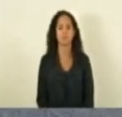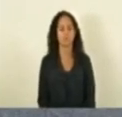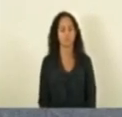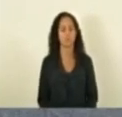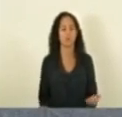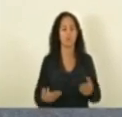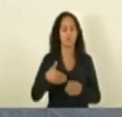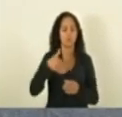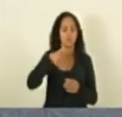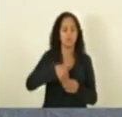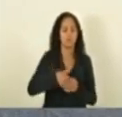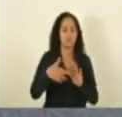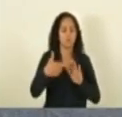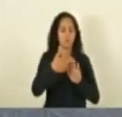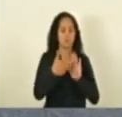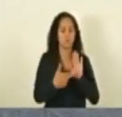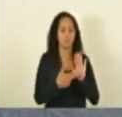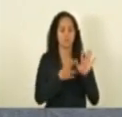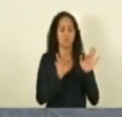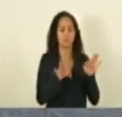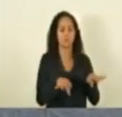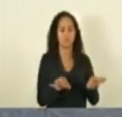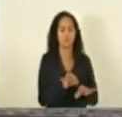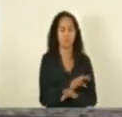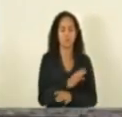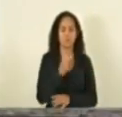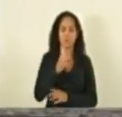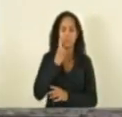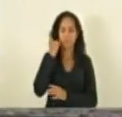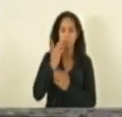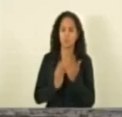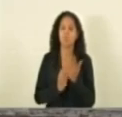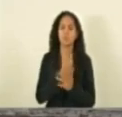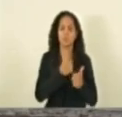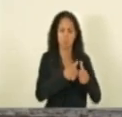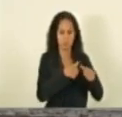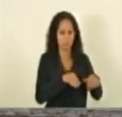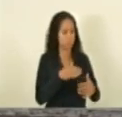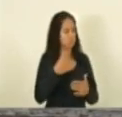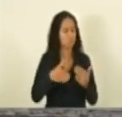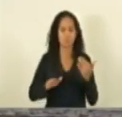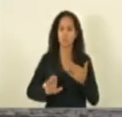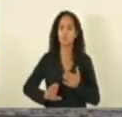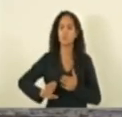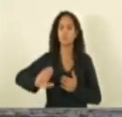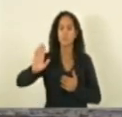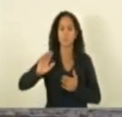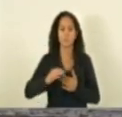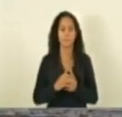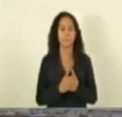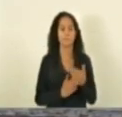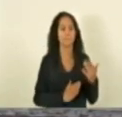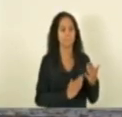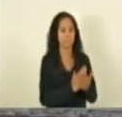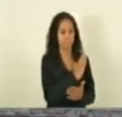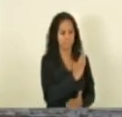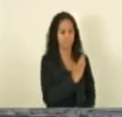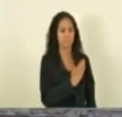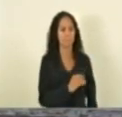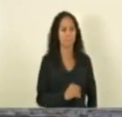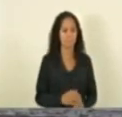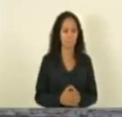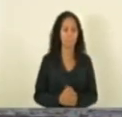Em votação, a redação final. Os deputados que aprovam permaneçam como estão, os contrários se manifestam.